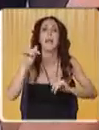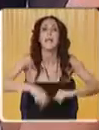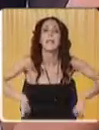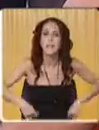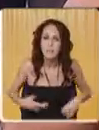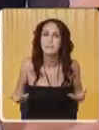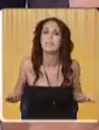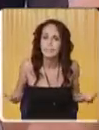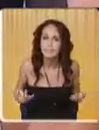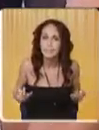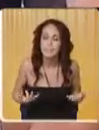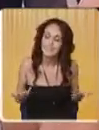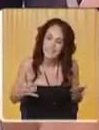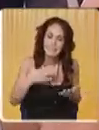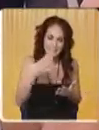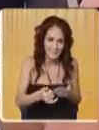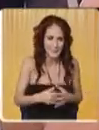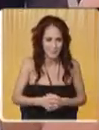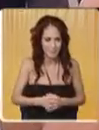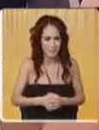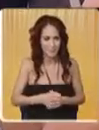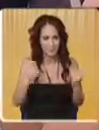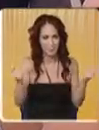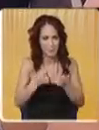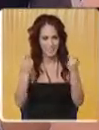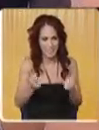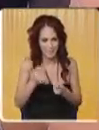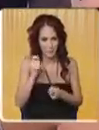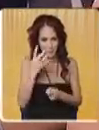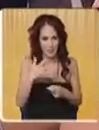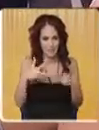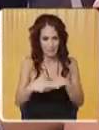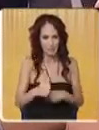aqui é o que vamos descobrir depois desta pausa publicitária. Já voltamos. Até já.